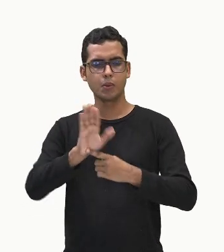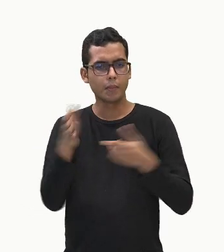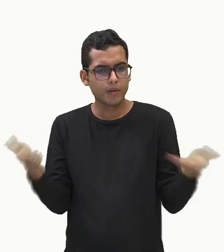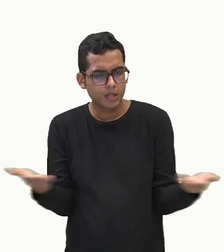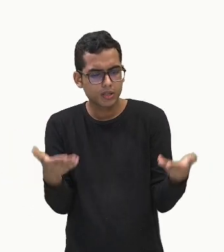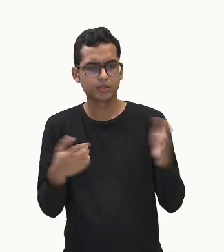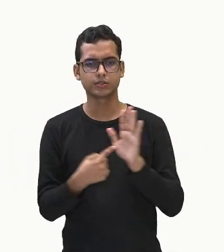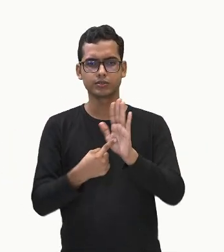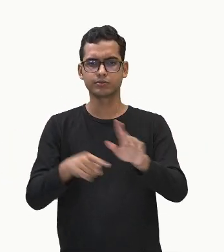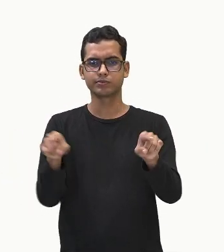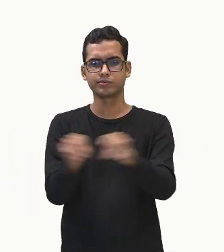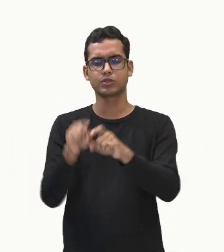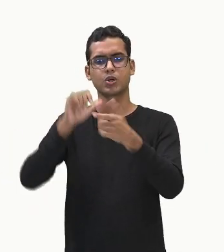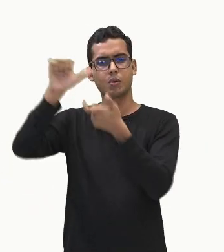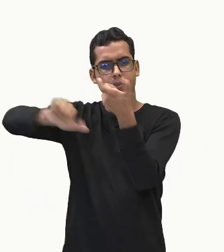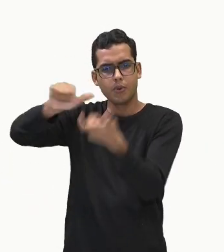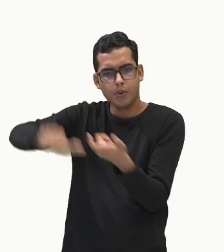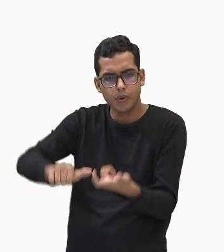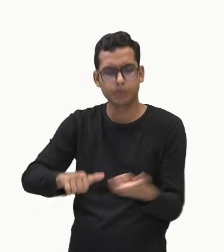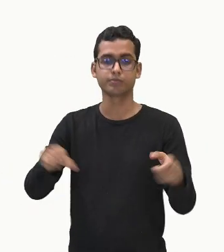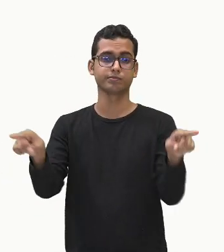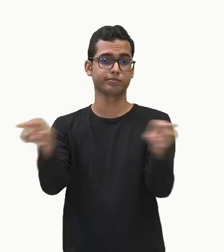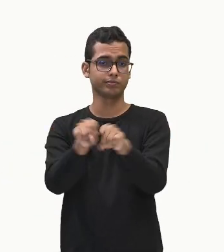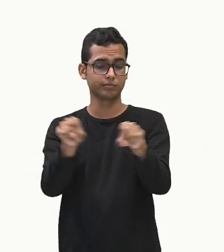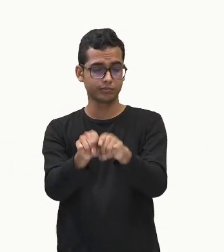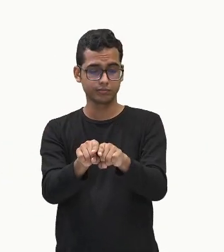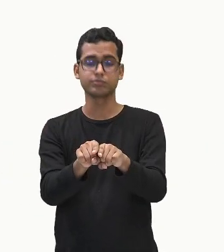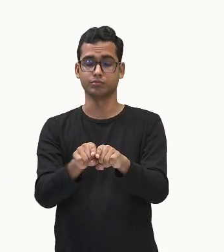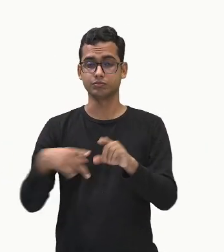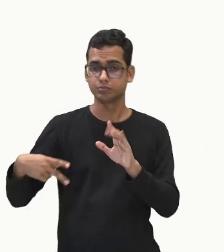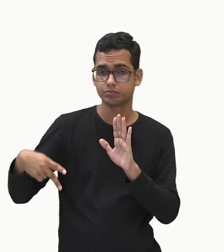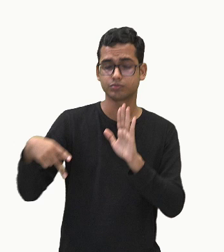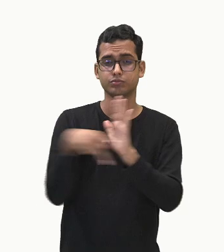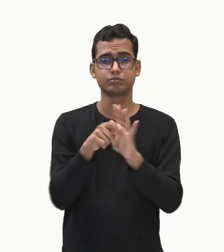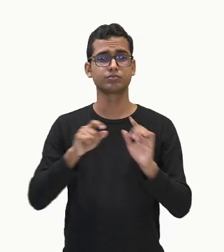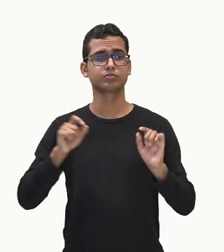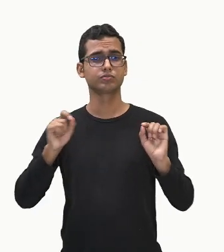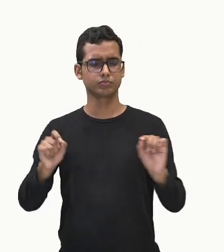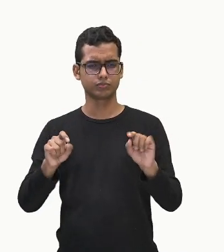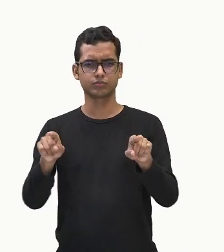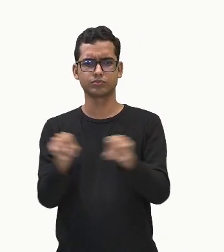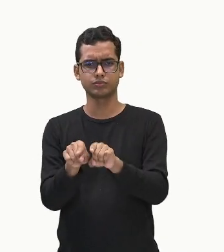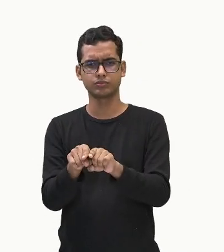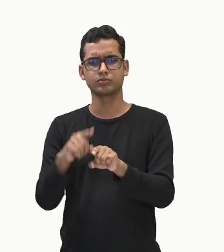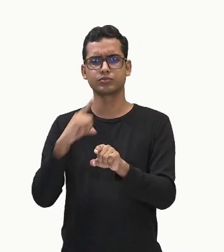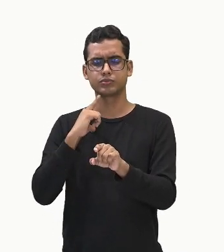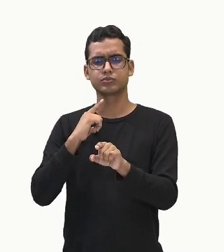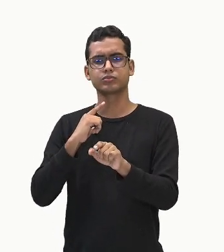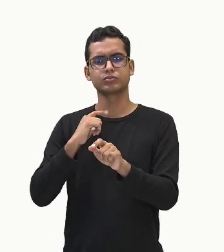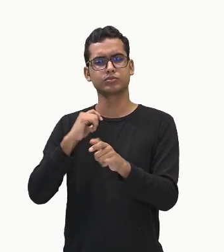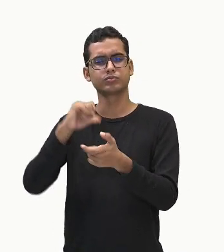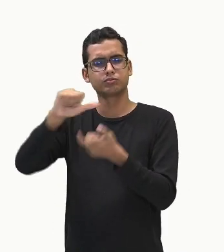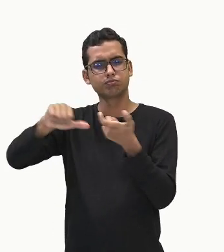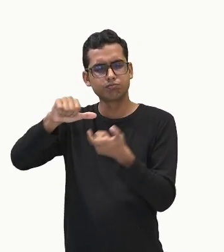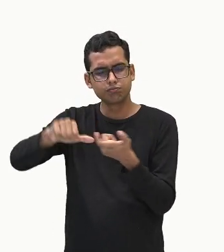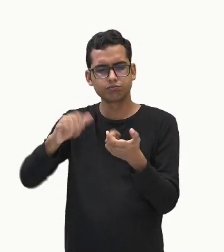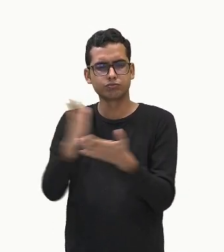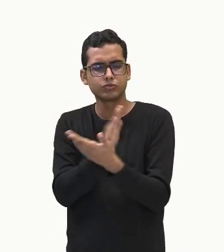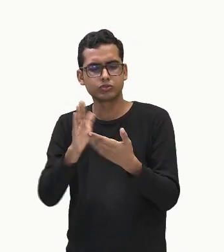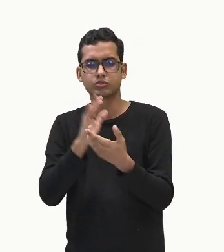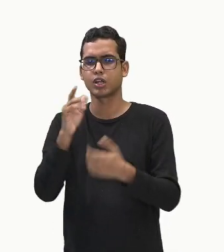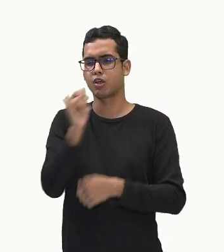as terminações, com as desinências e alguns exemplos de verbos que vocês podem